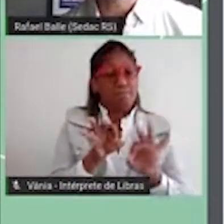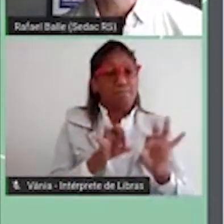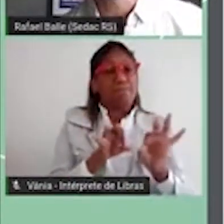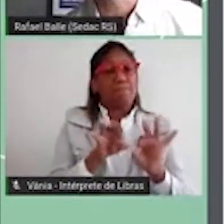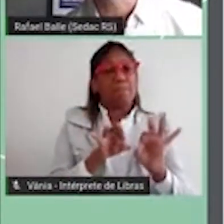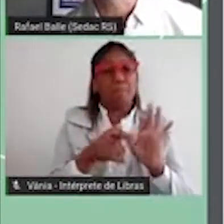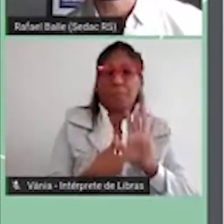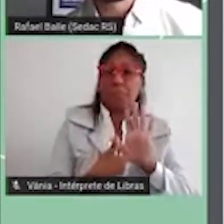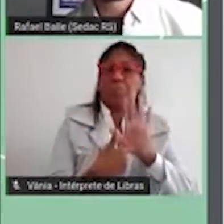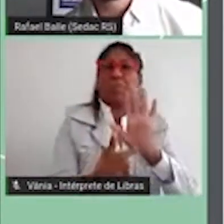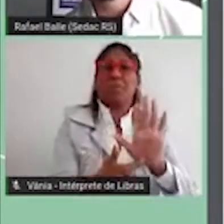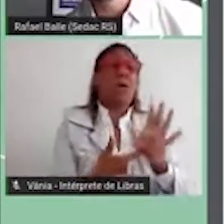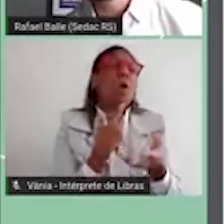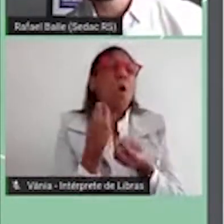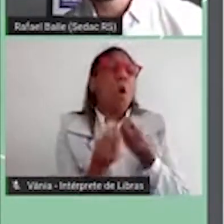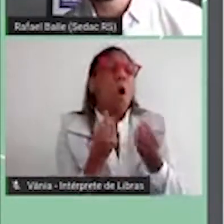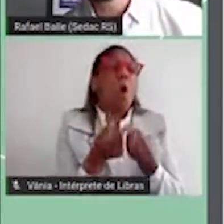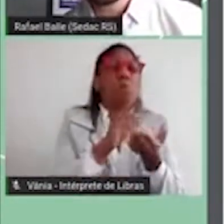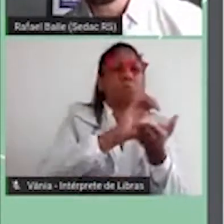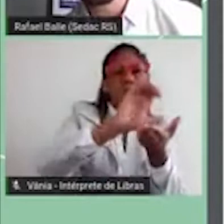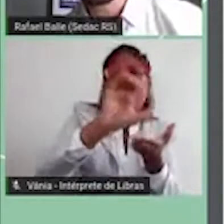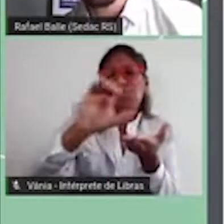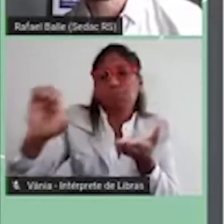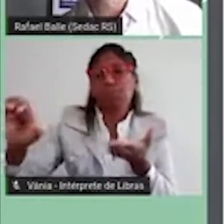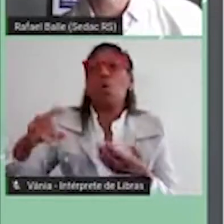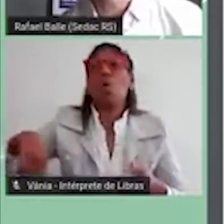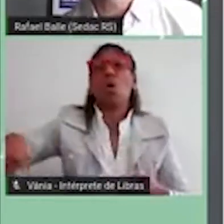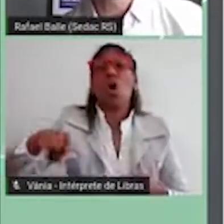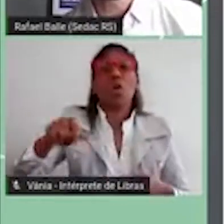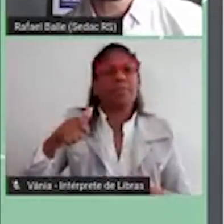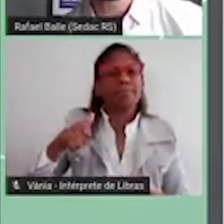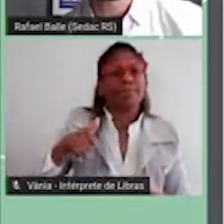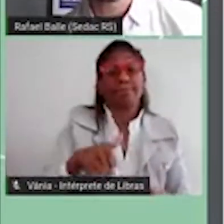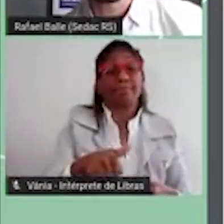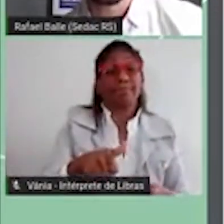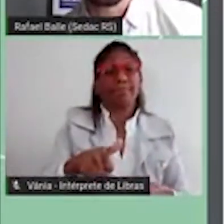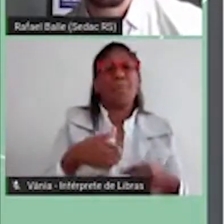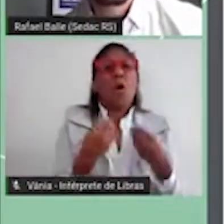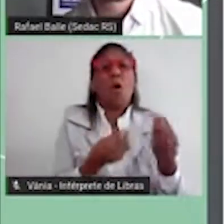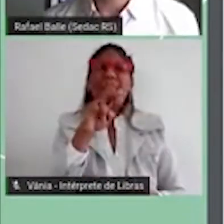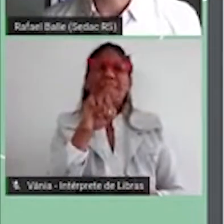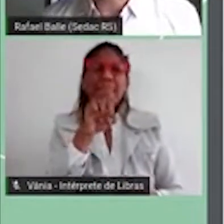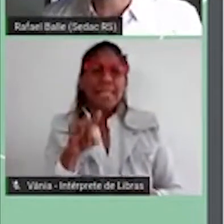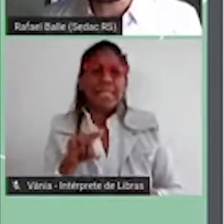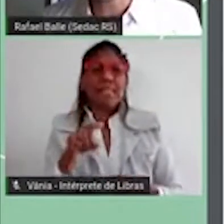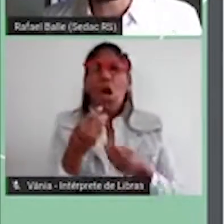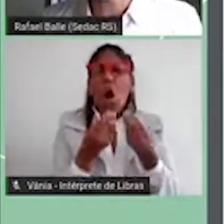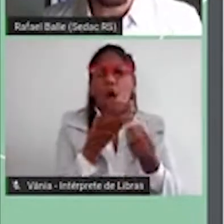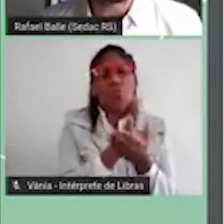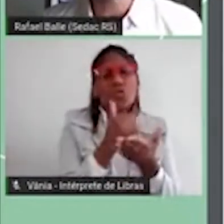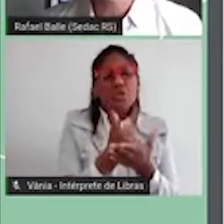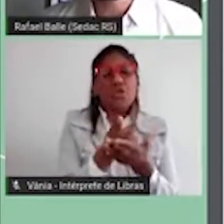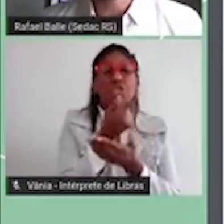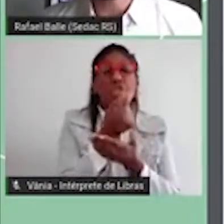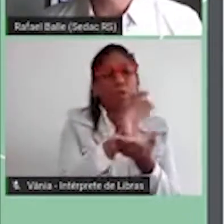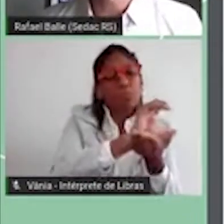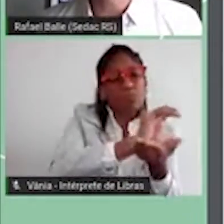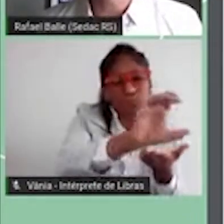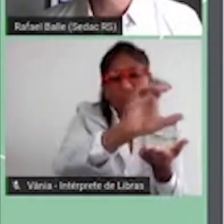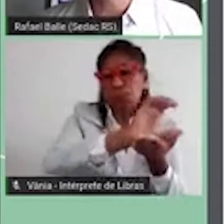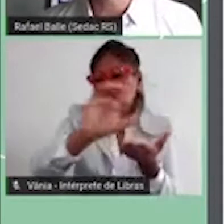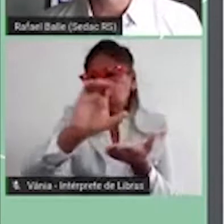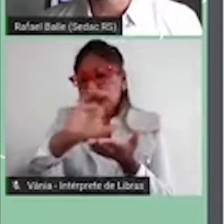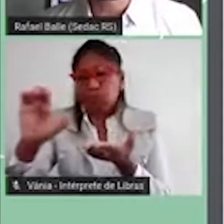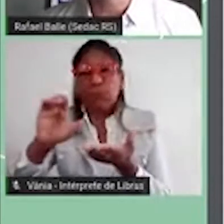para acessar esses recursos. E os municípios gaúchos têm à disposição 85 milhões. Serão 5 editais para